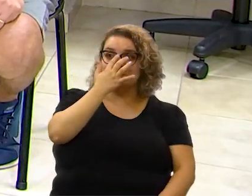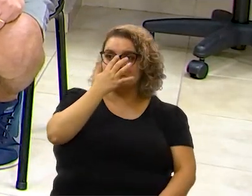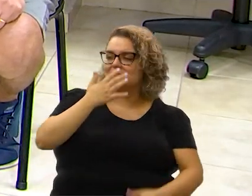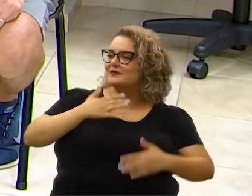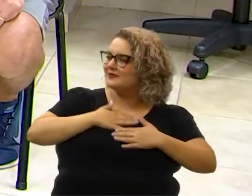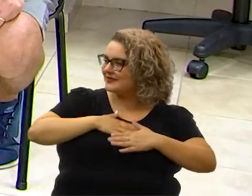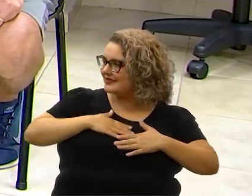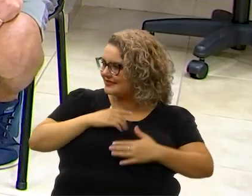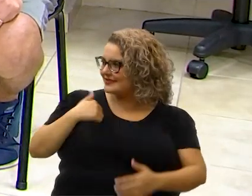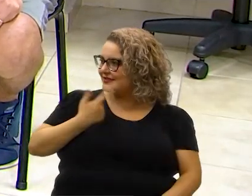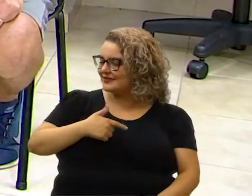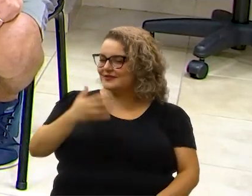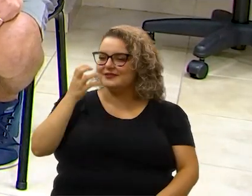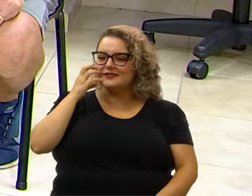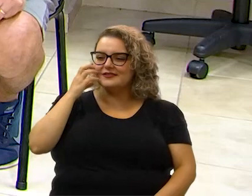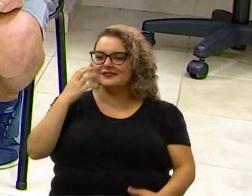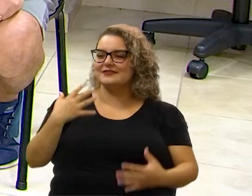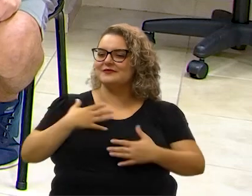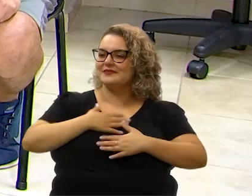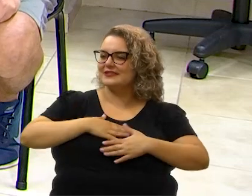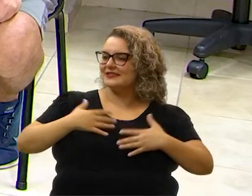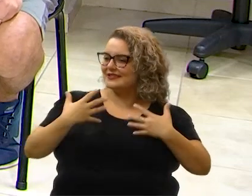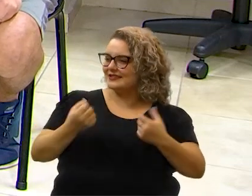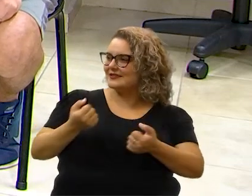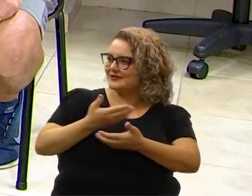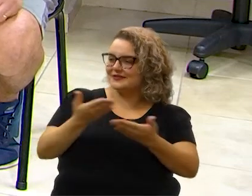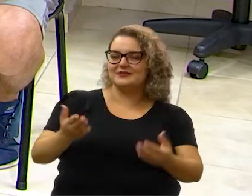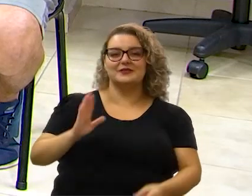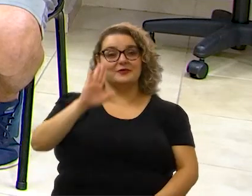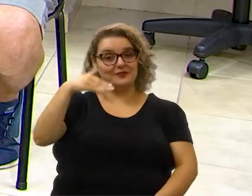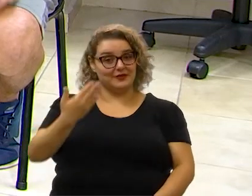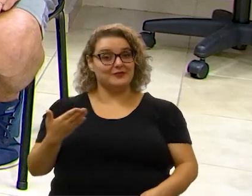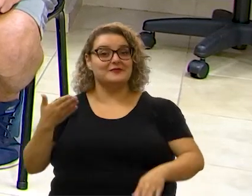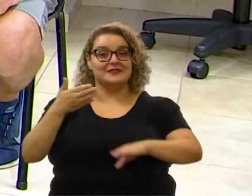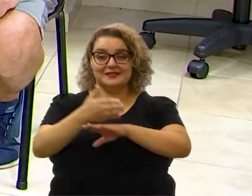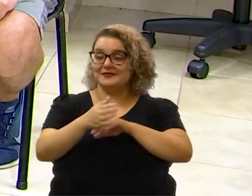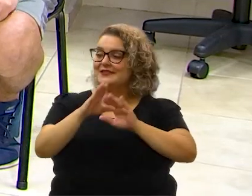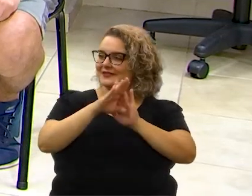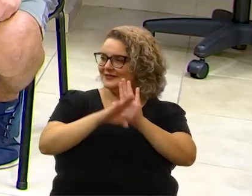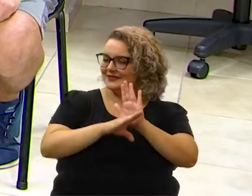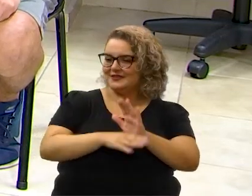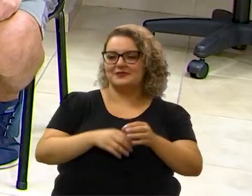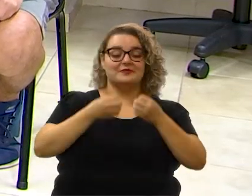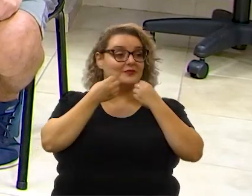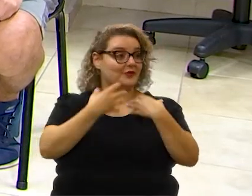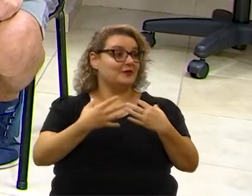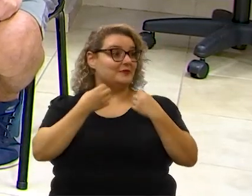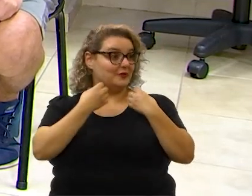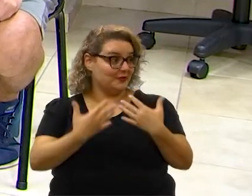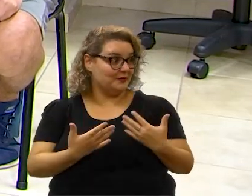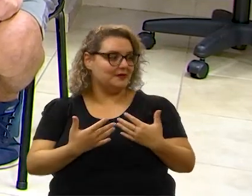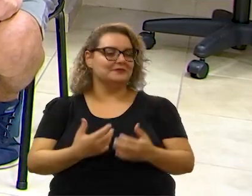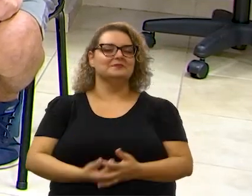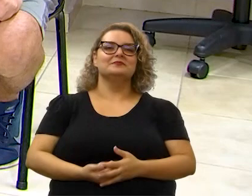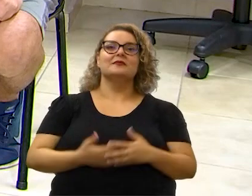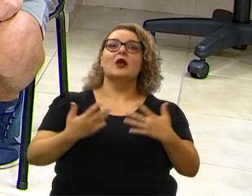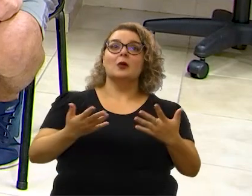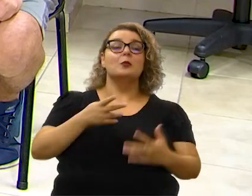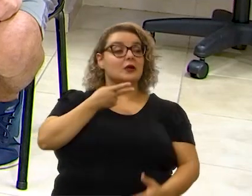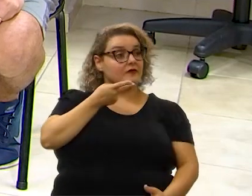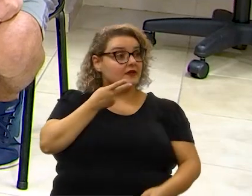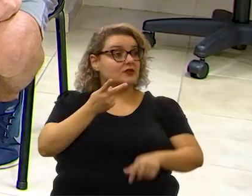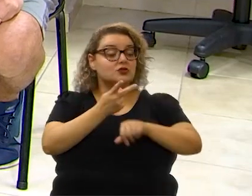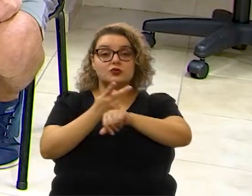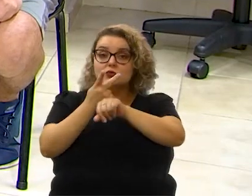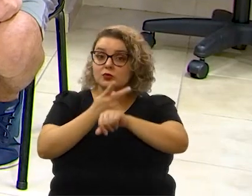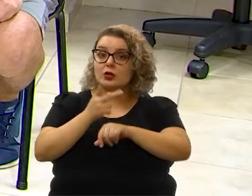Educação. Prazer é nosso, André. Prazer estar recebendo vocês aqui e uma honra estar podendo participar aí do programa. Boa, boa. Bom, para falar exatamente